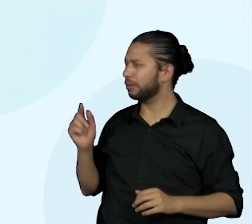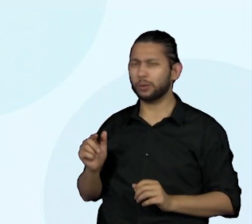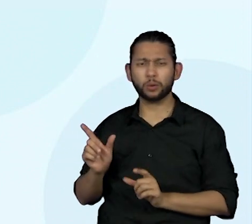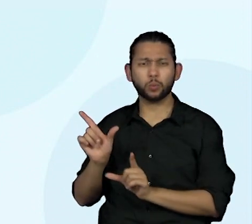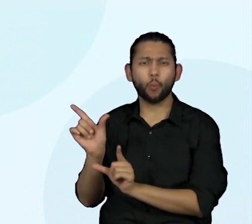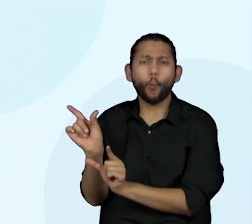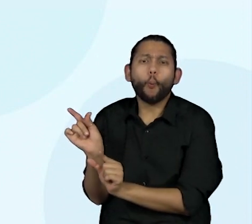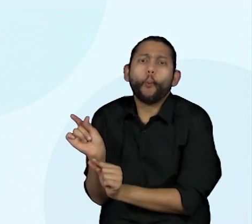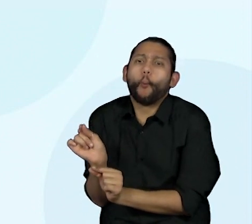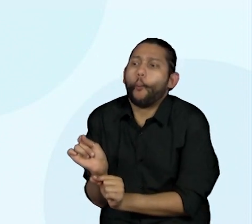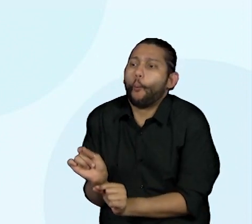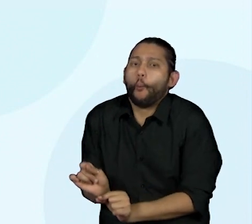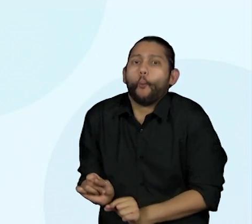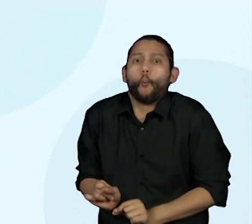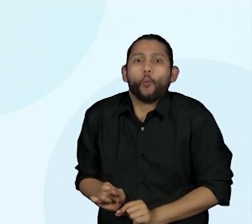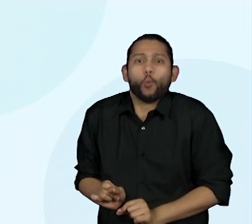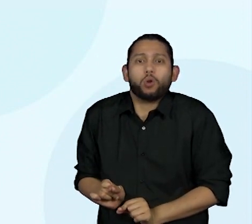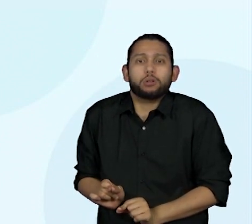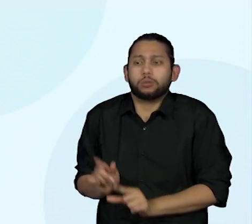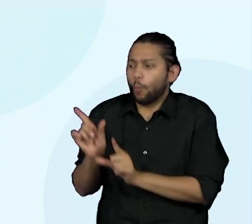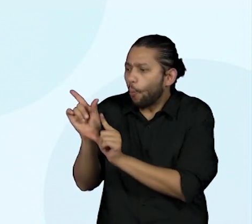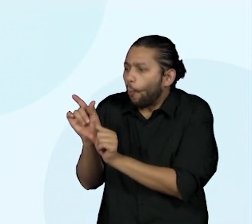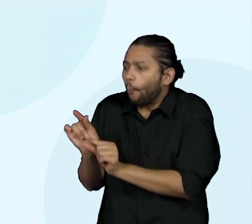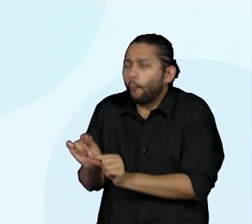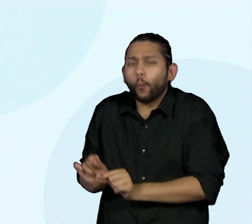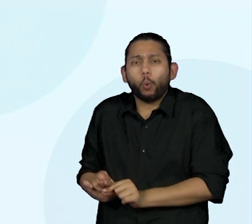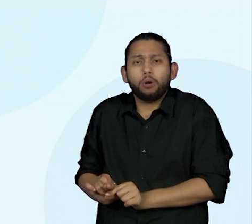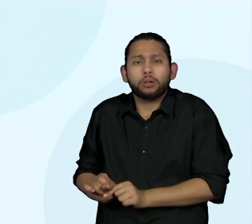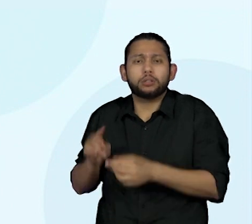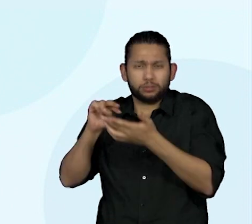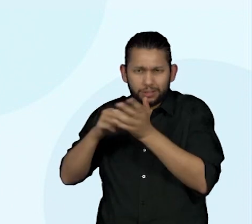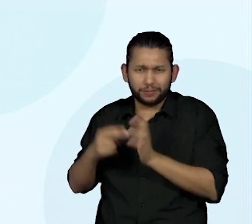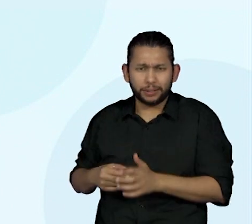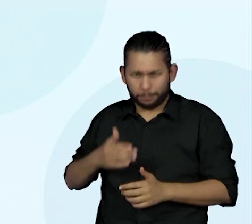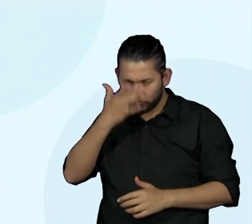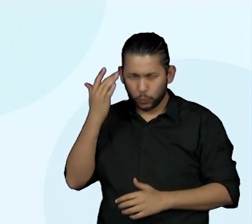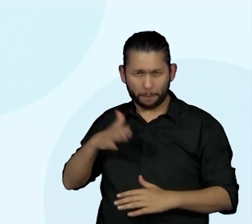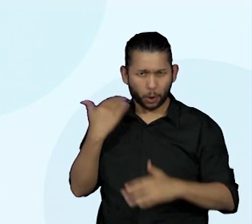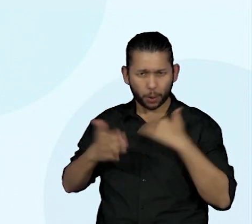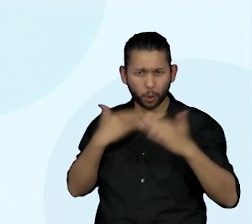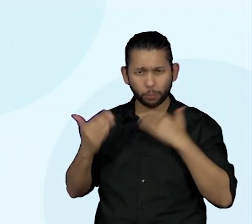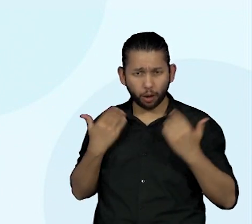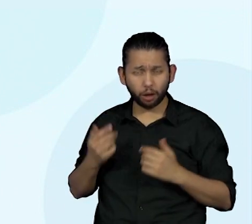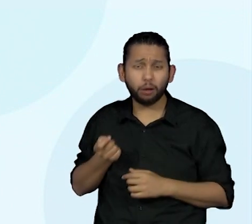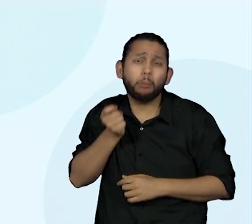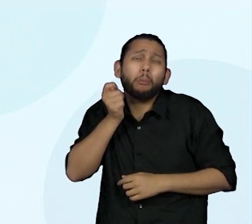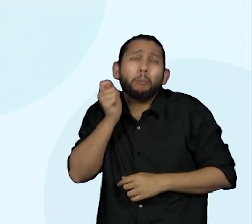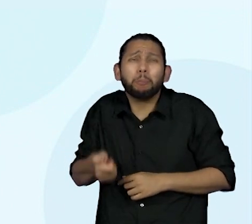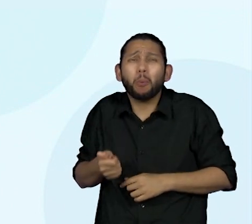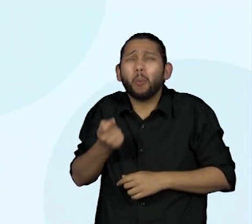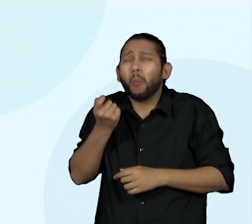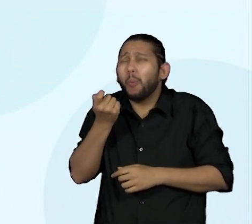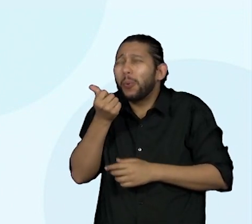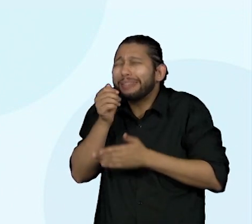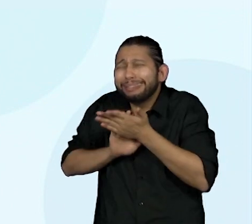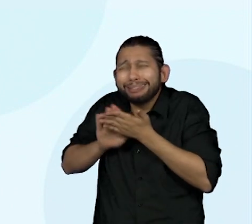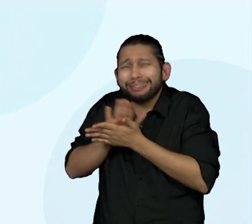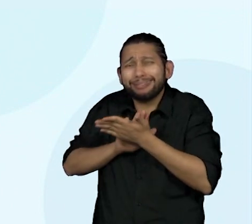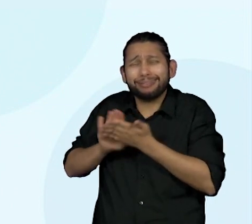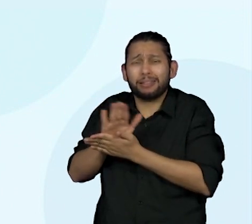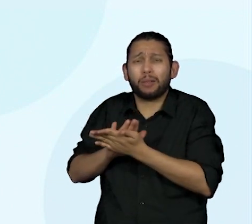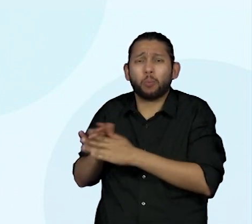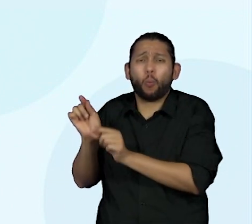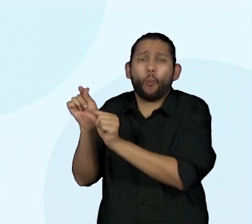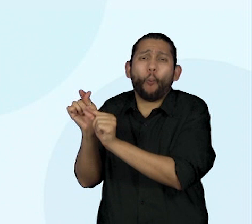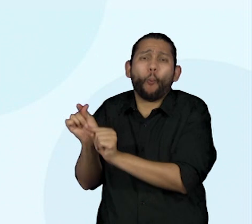ficou bem magrinha, vamos dizer assim. Não, então o que isso revela? Que aqui na América do Sul